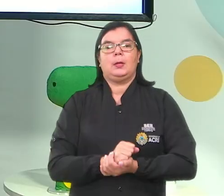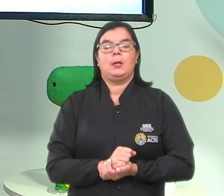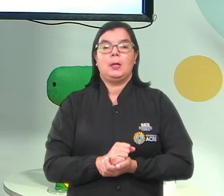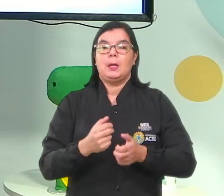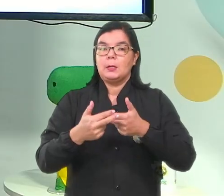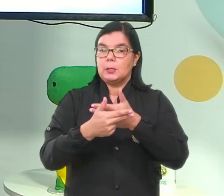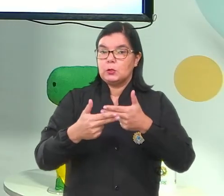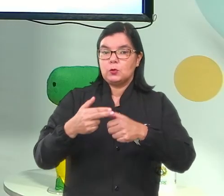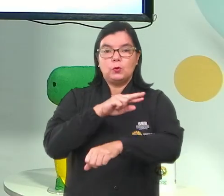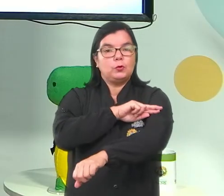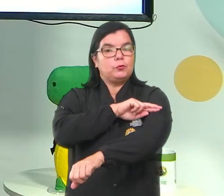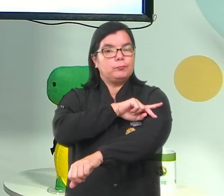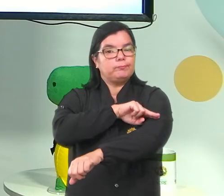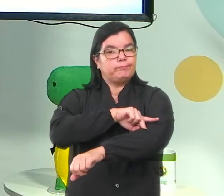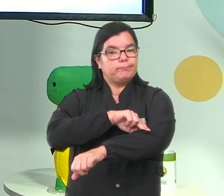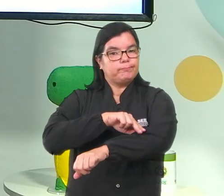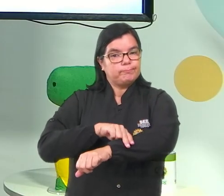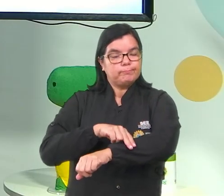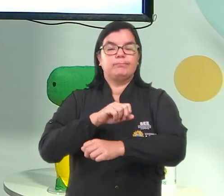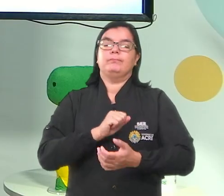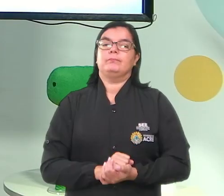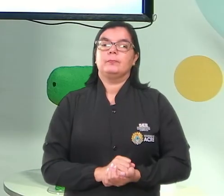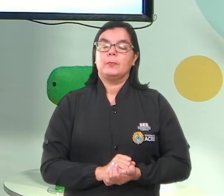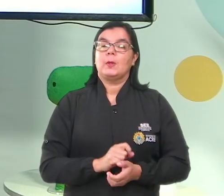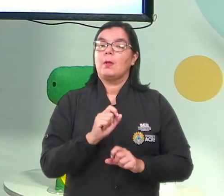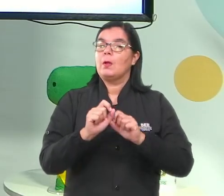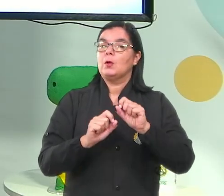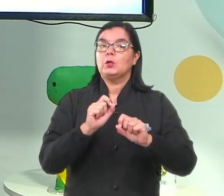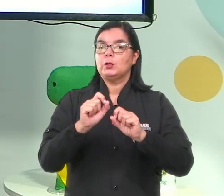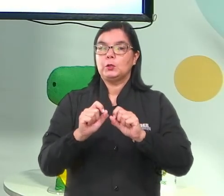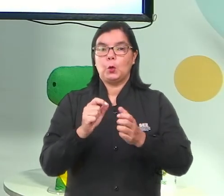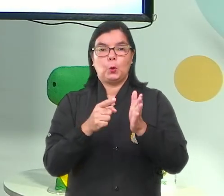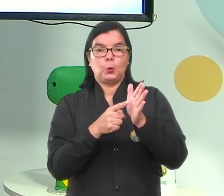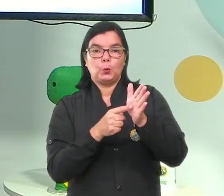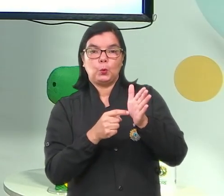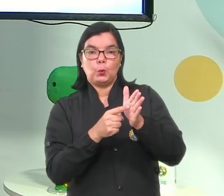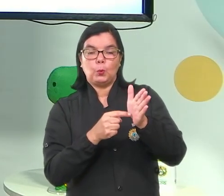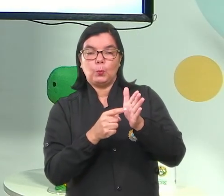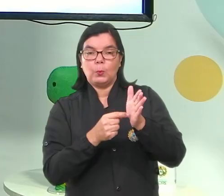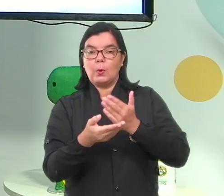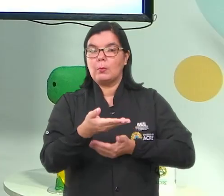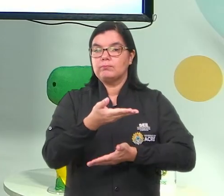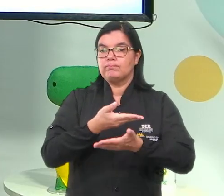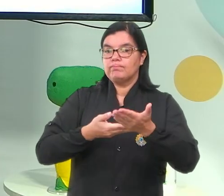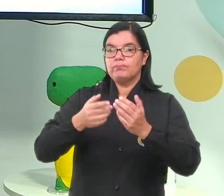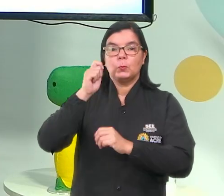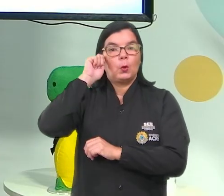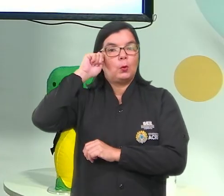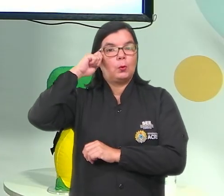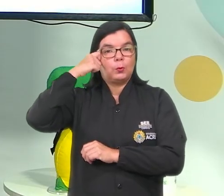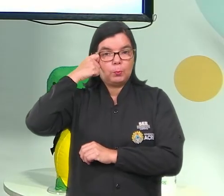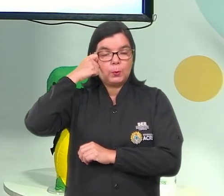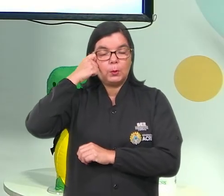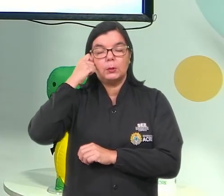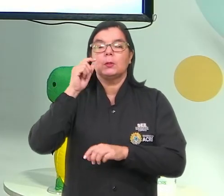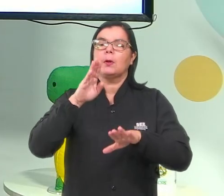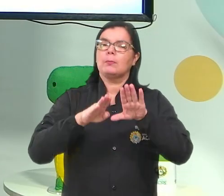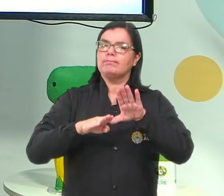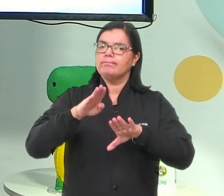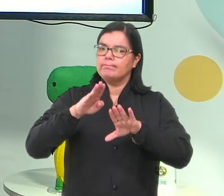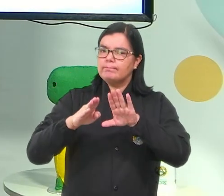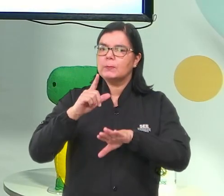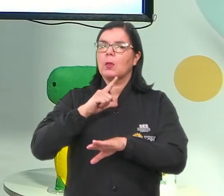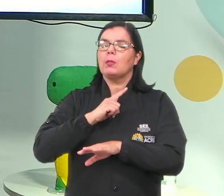questões raciais, essa supremacia do branco em relação ao negro, que por mais que